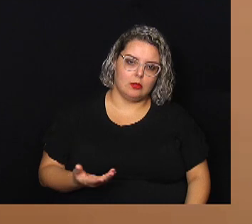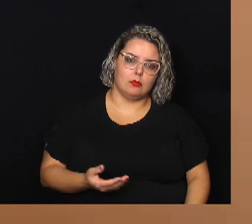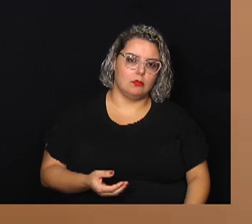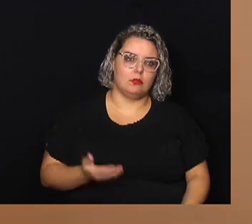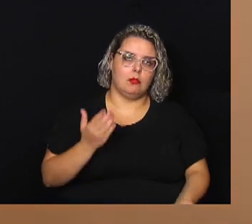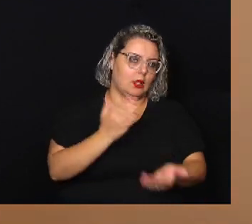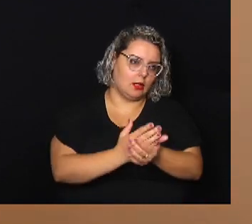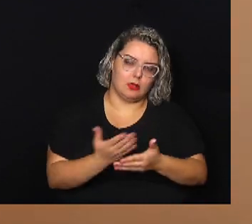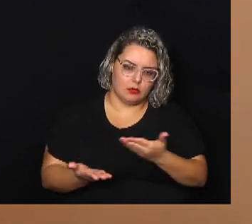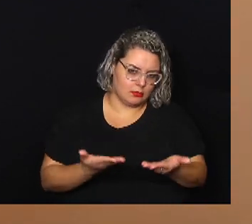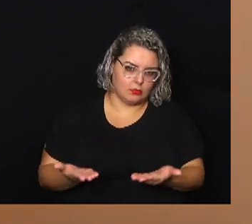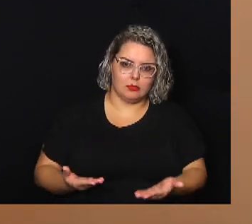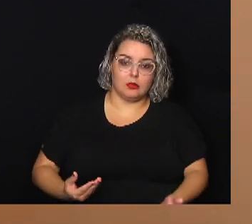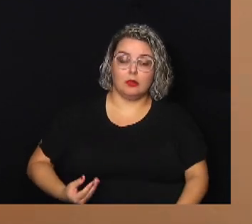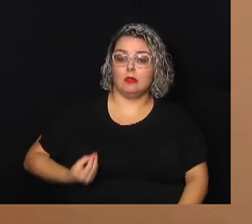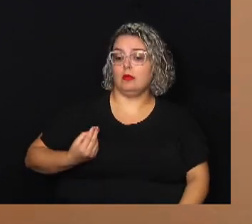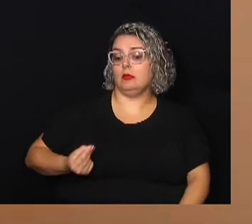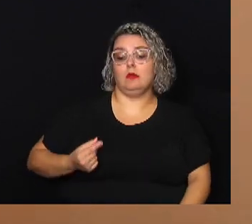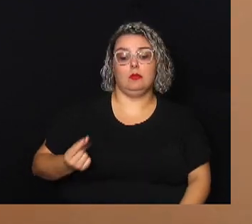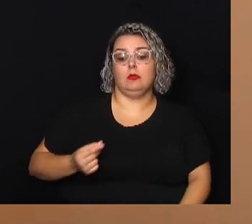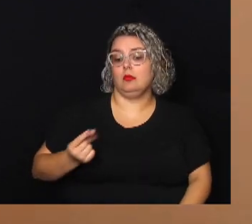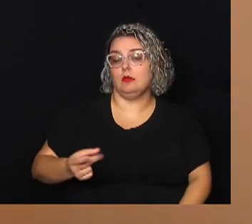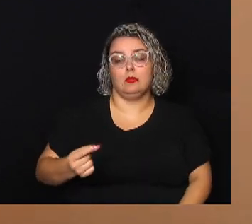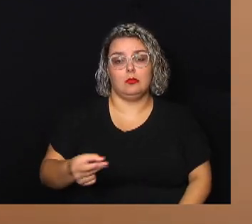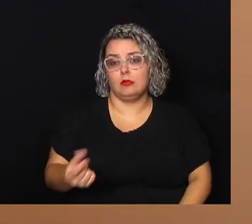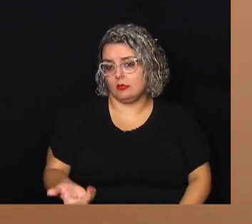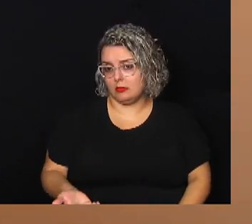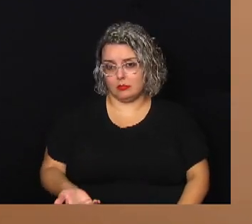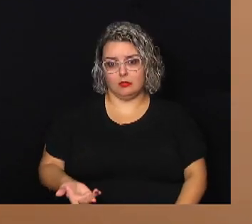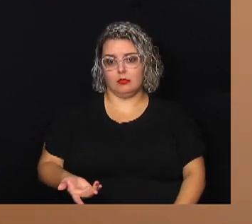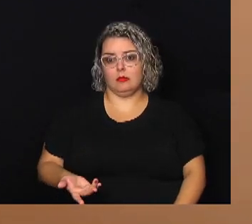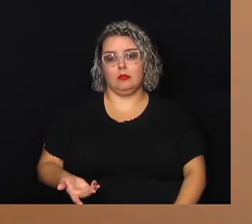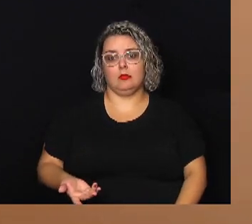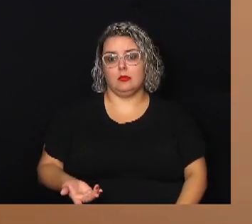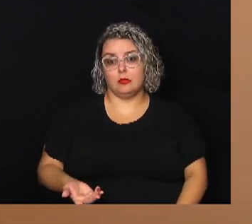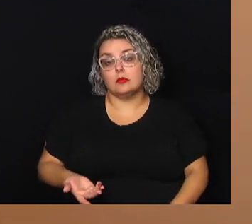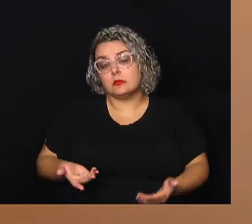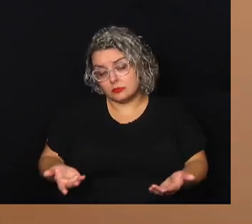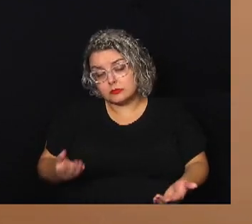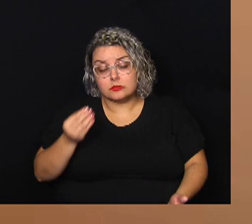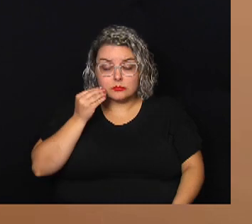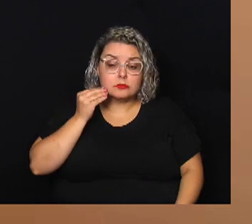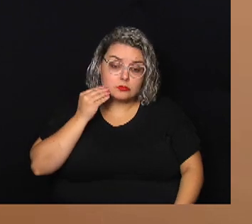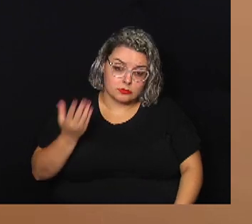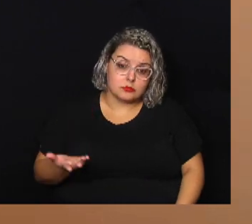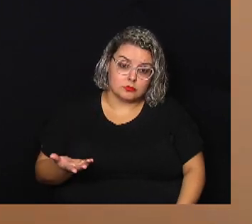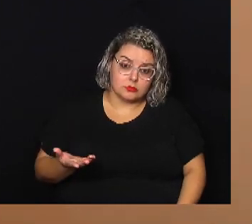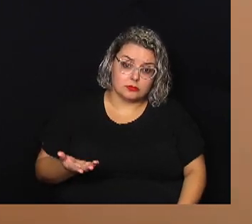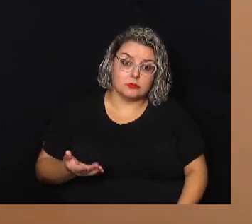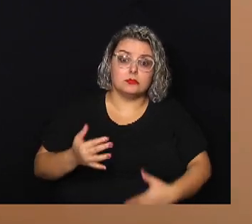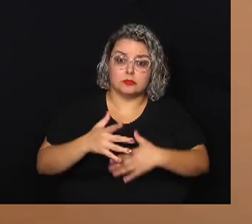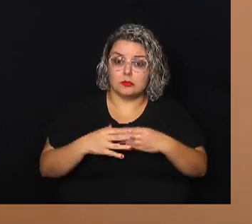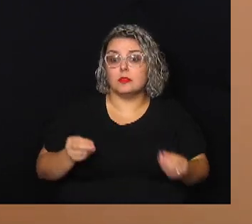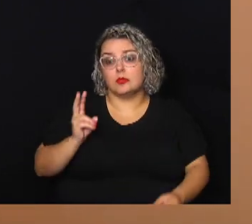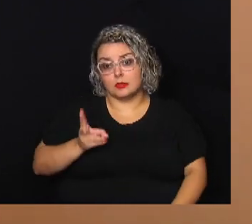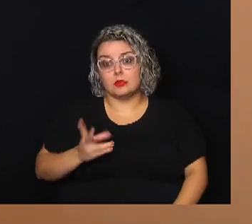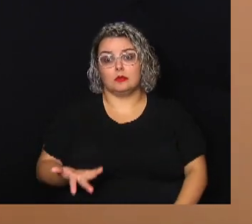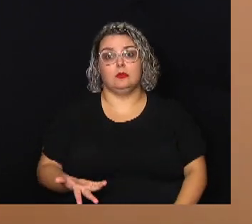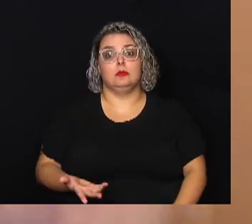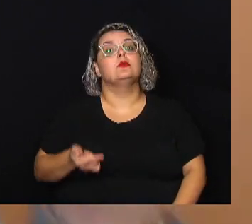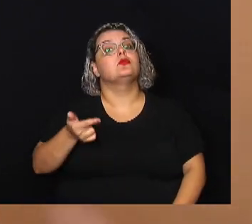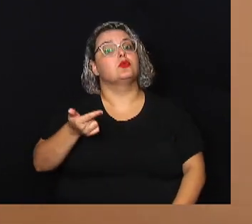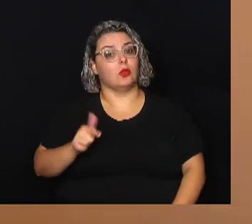vão prolongar mais e mais e mais e mais e mais do teu tempo de vida, tentando objetivar sempre a cura. Mais uma